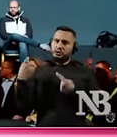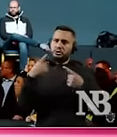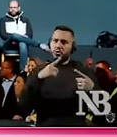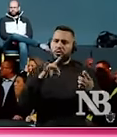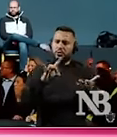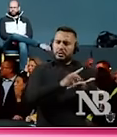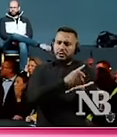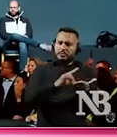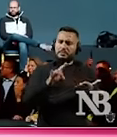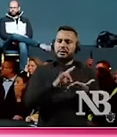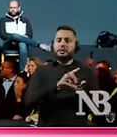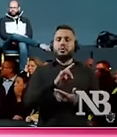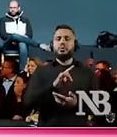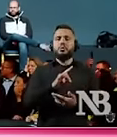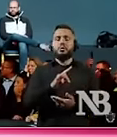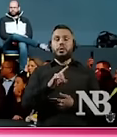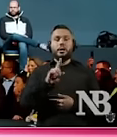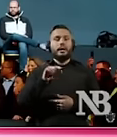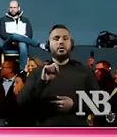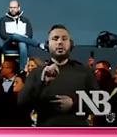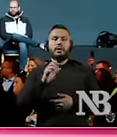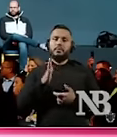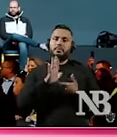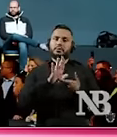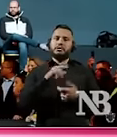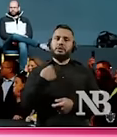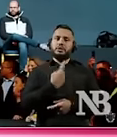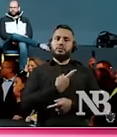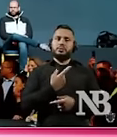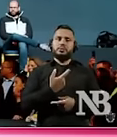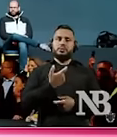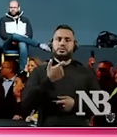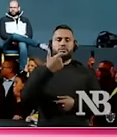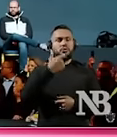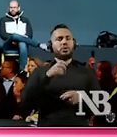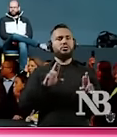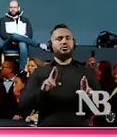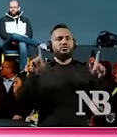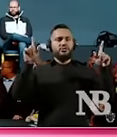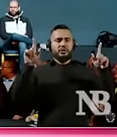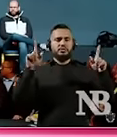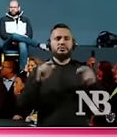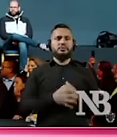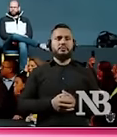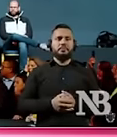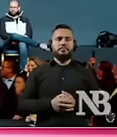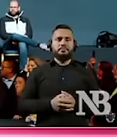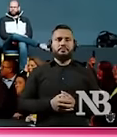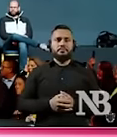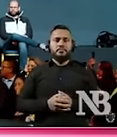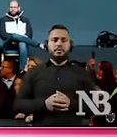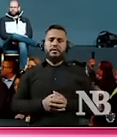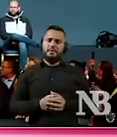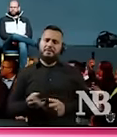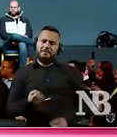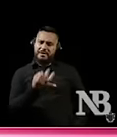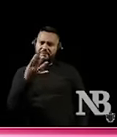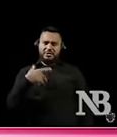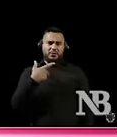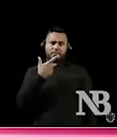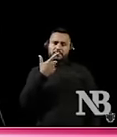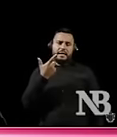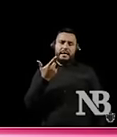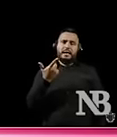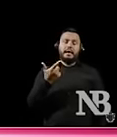inimigo, sabe, de dar um tapa de luva nele, é demonstrar que nós somos diferentes deles. Quantas vezes, isso aqui eu não vou falar quem, com quem,